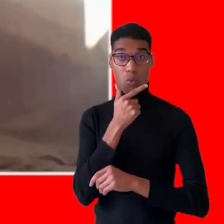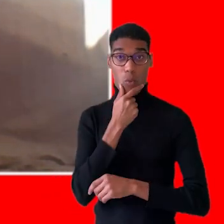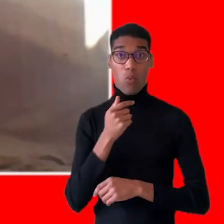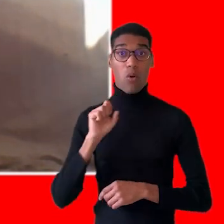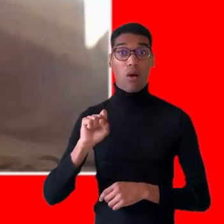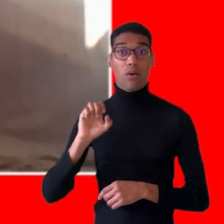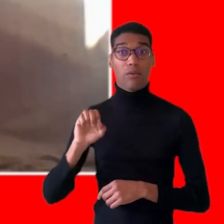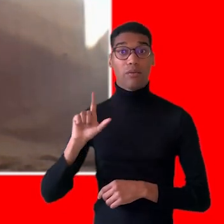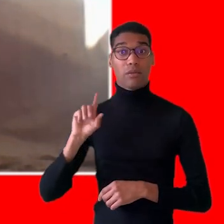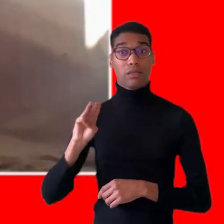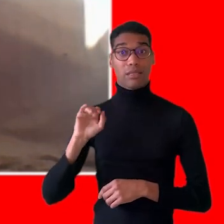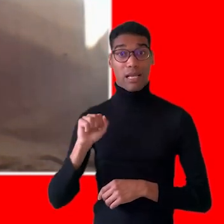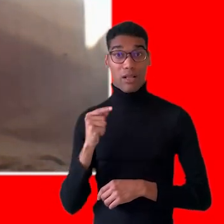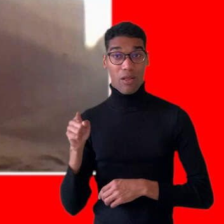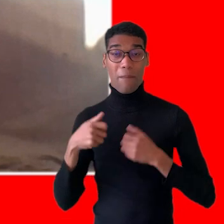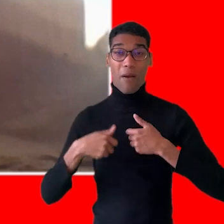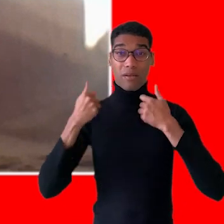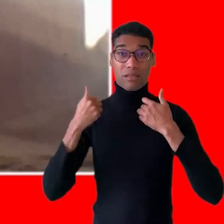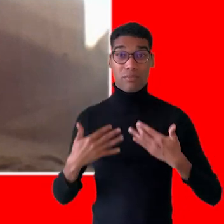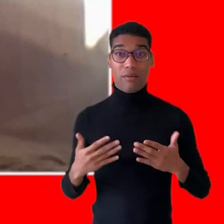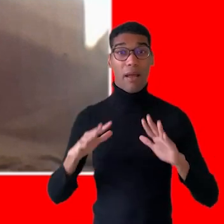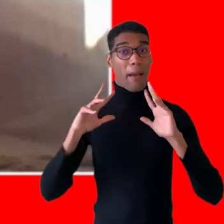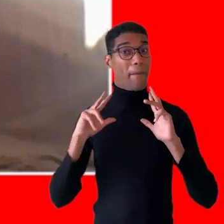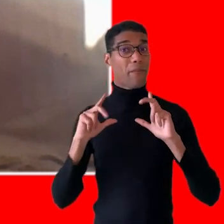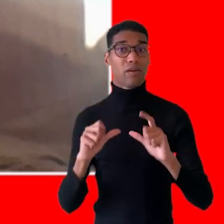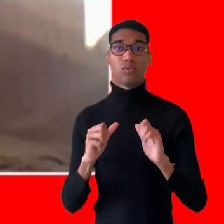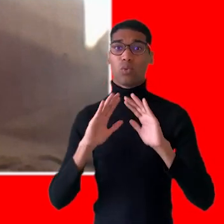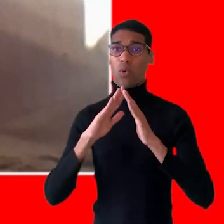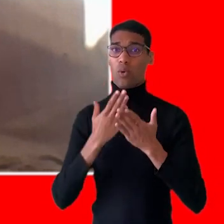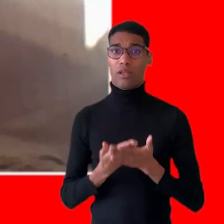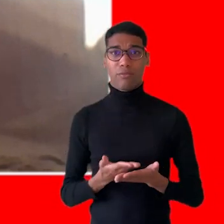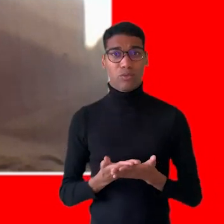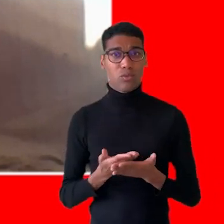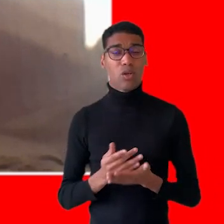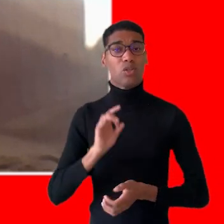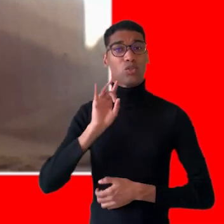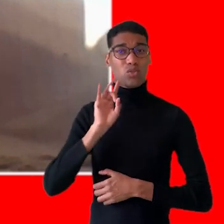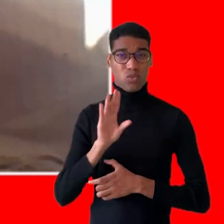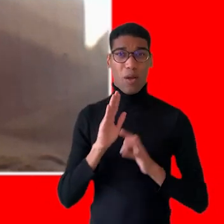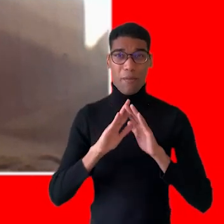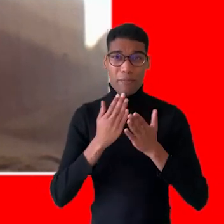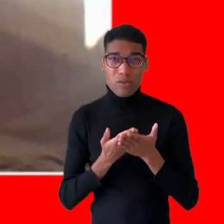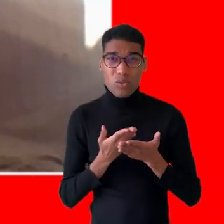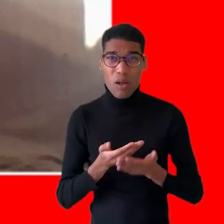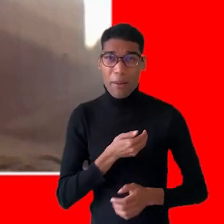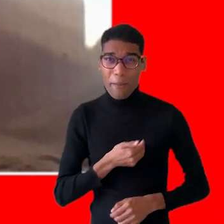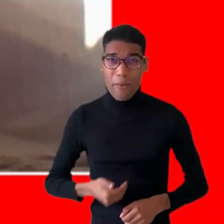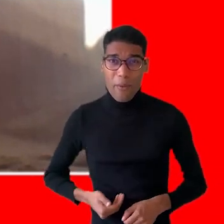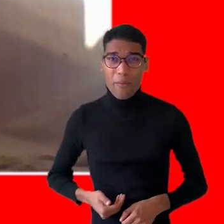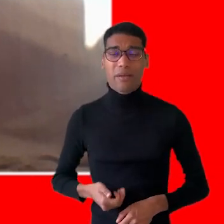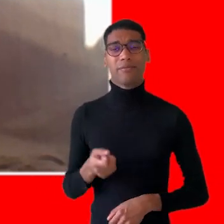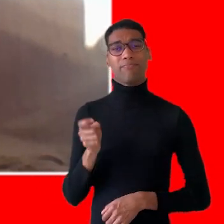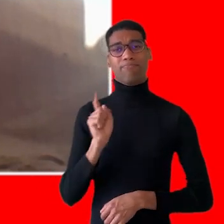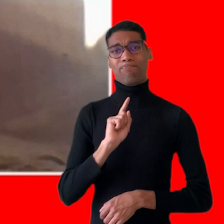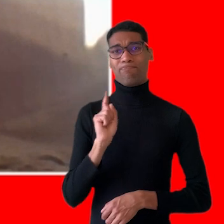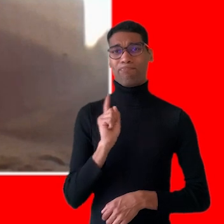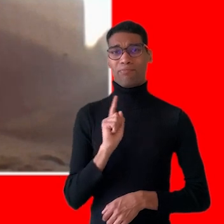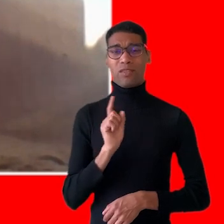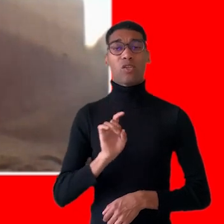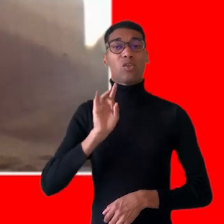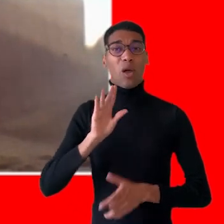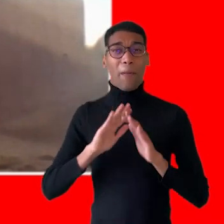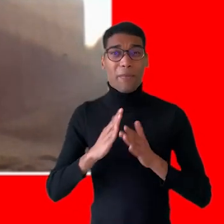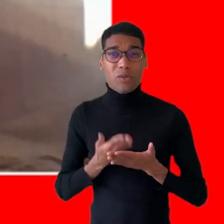chamou muito bem a atenção, é para todas as escolas, não é só para escolas públicas, não é só para escolas em que